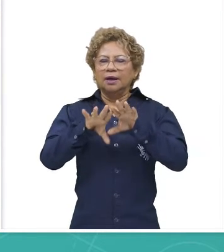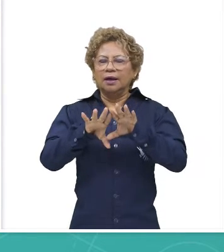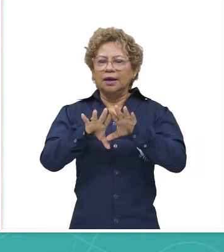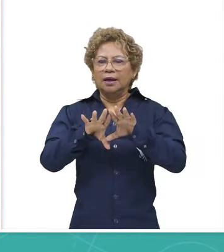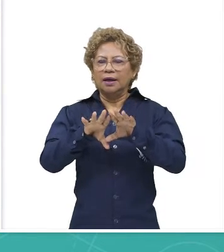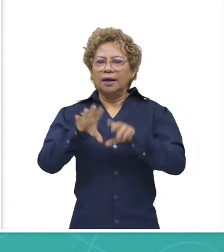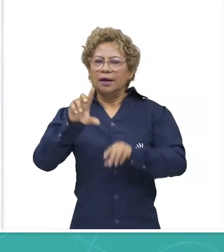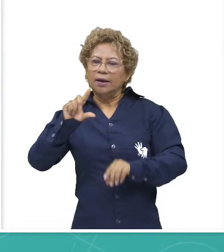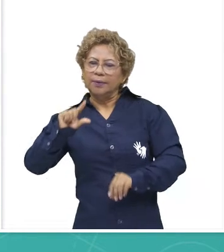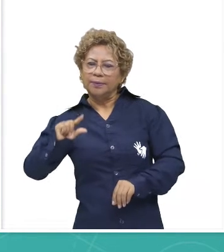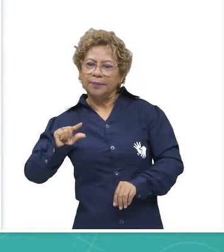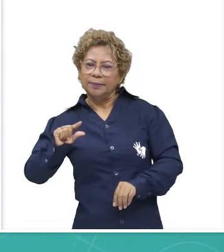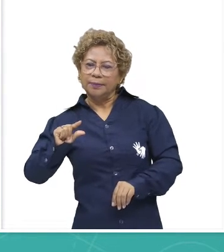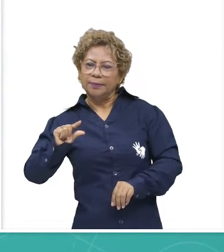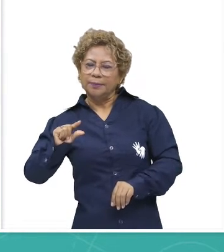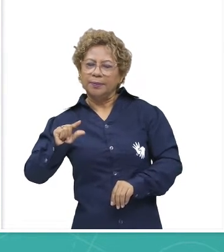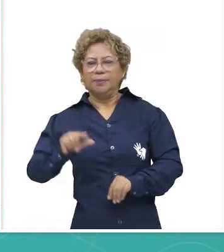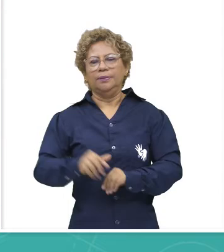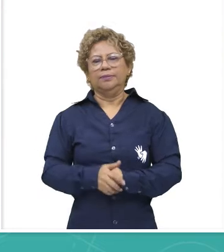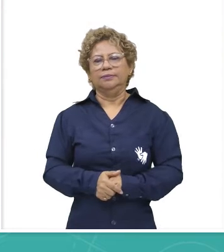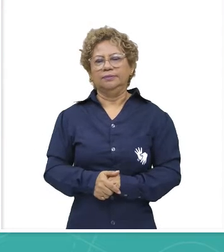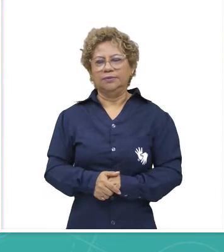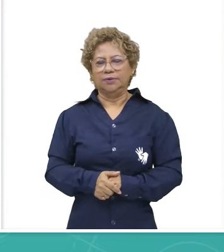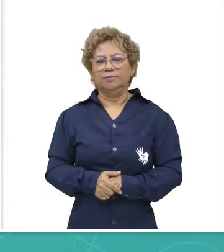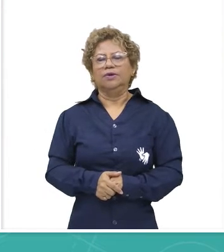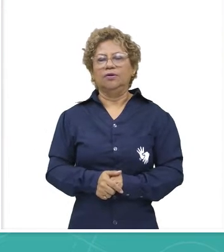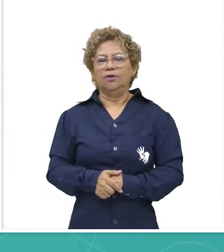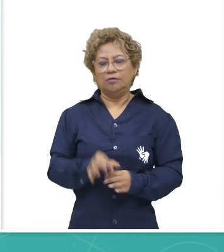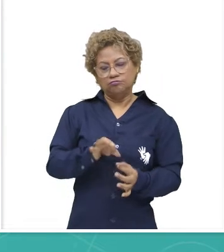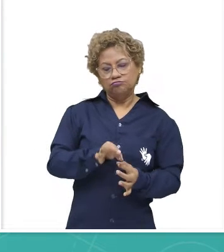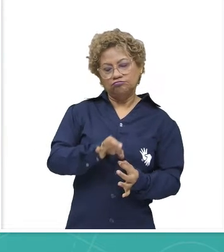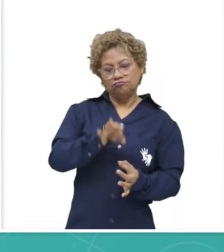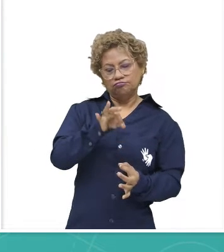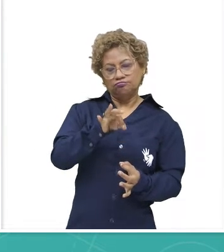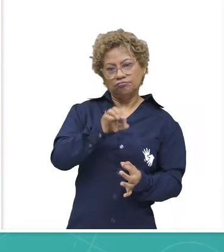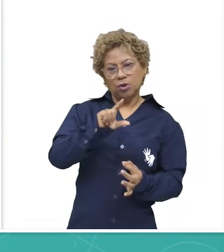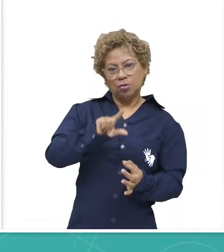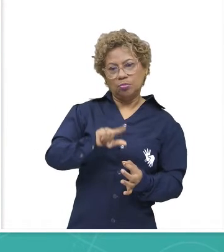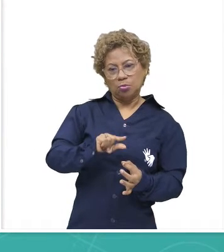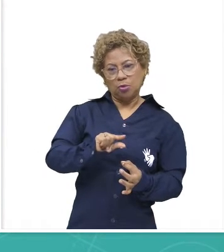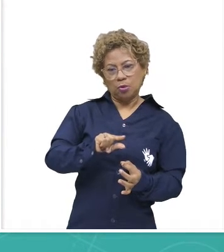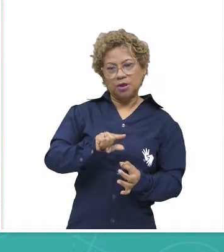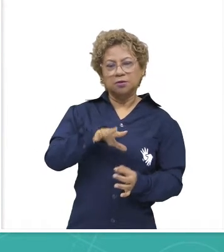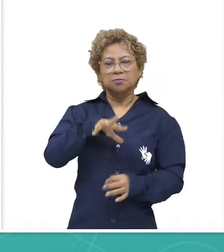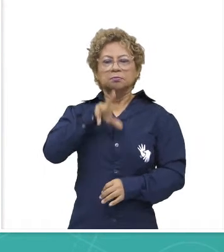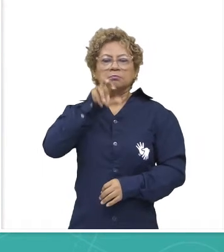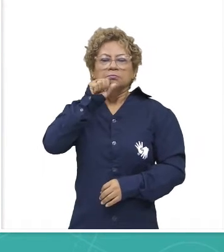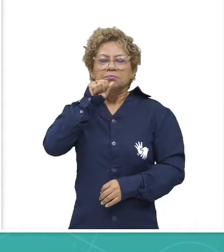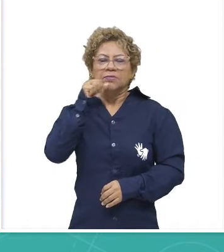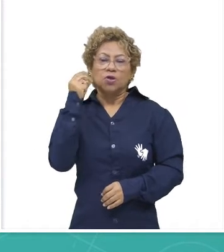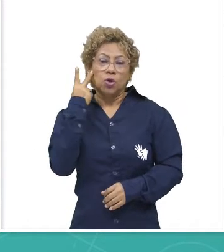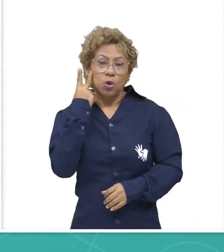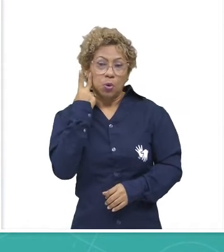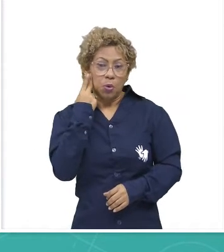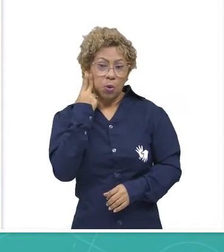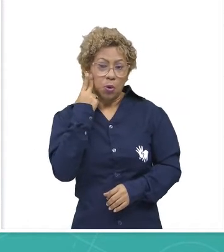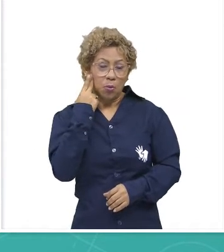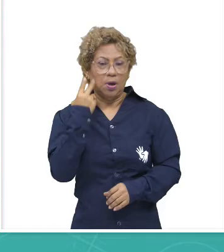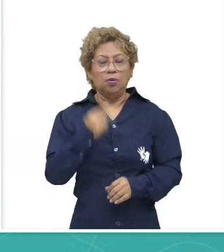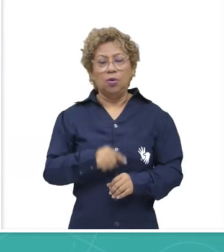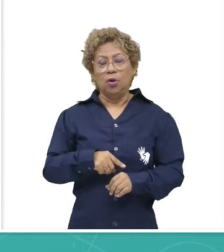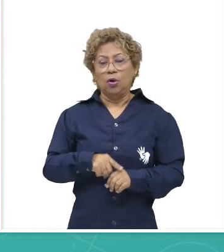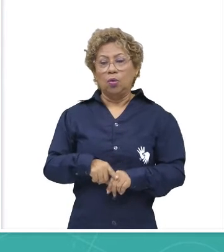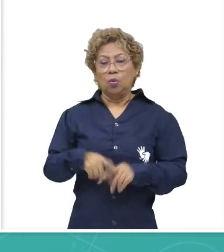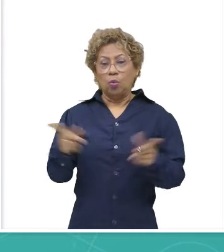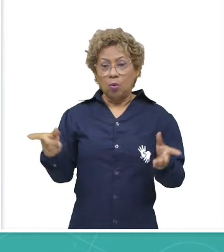altitude, nessa altitude. Numa altitude menor, então, quando você aumenta,